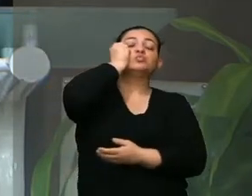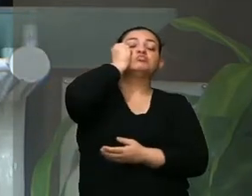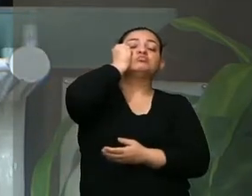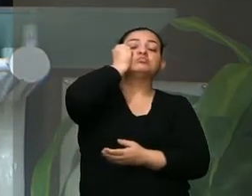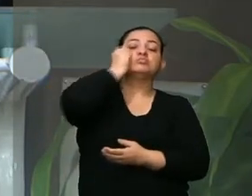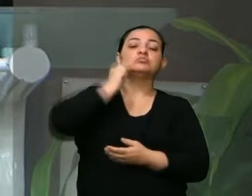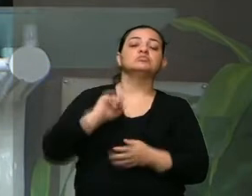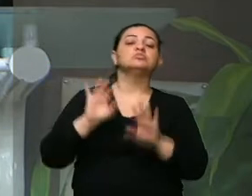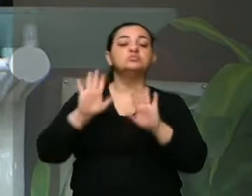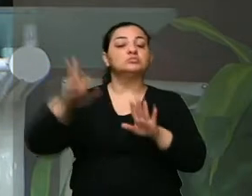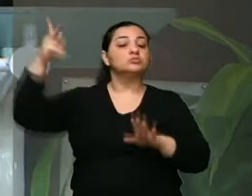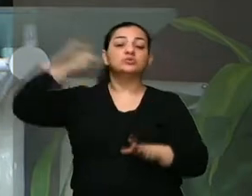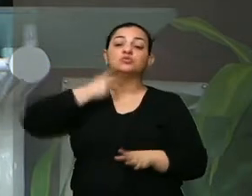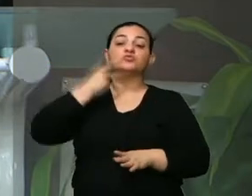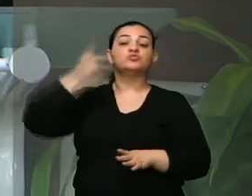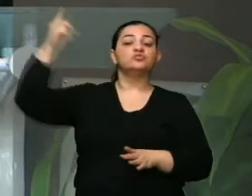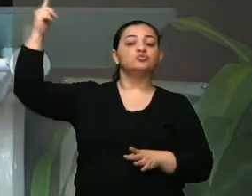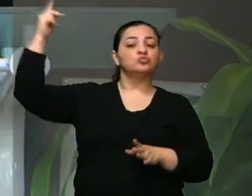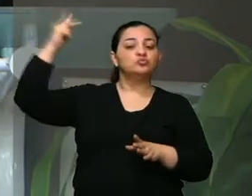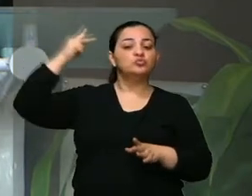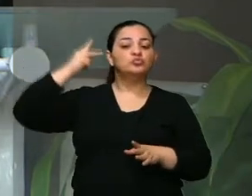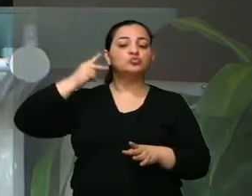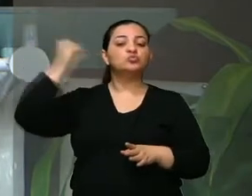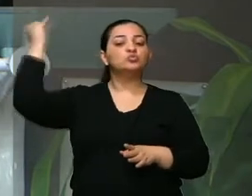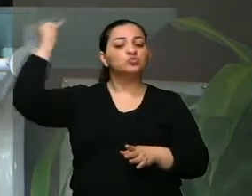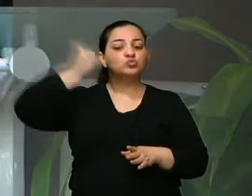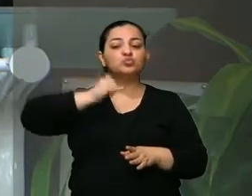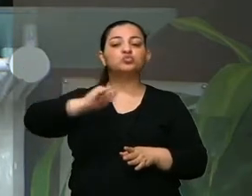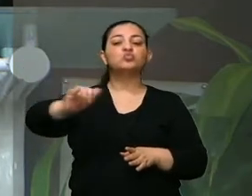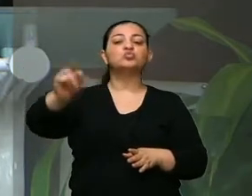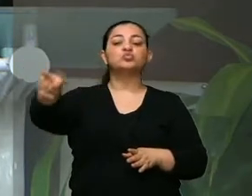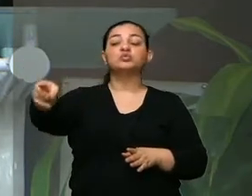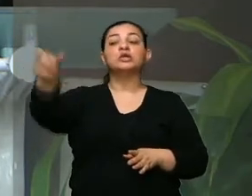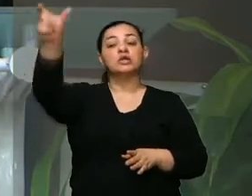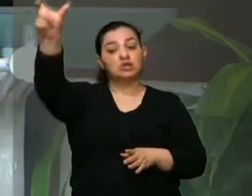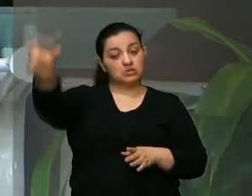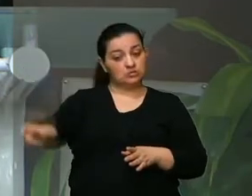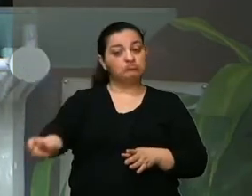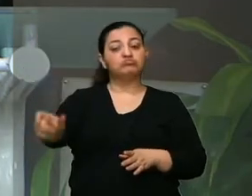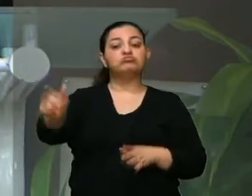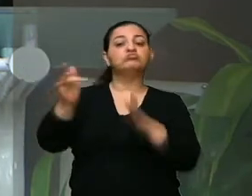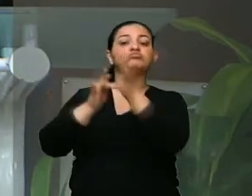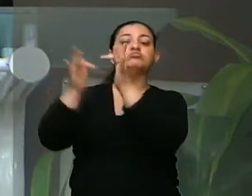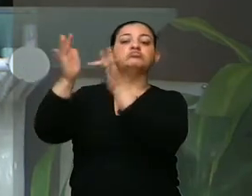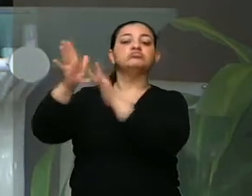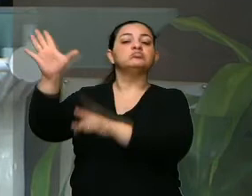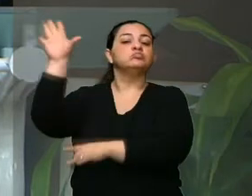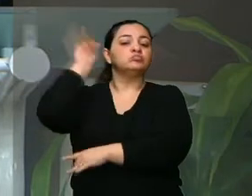ea voz na sequência disse o que a ele ouvir